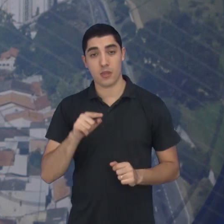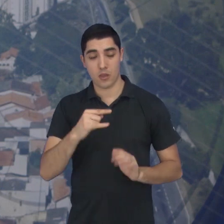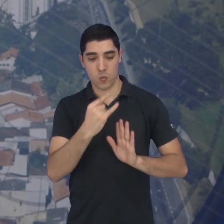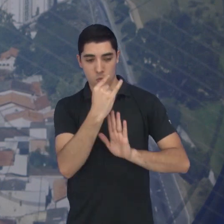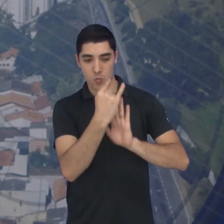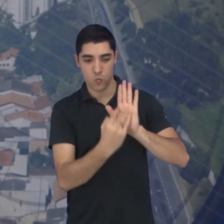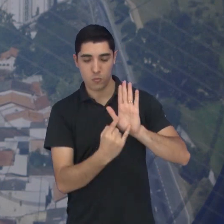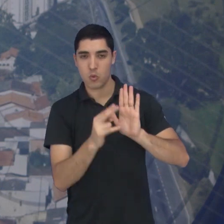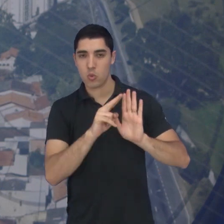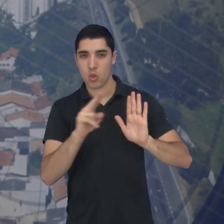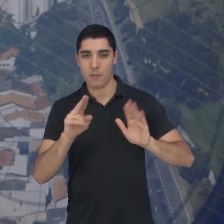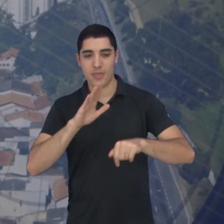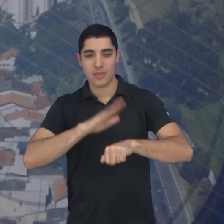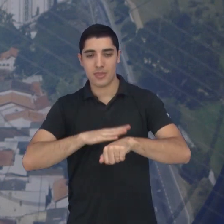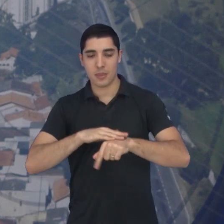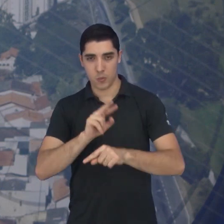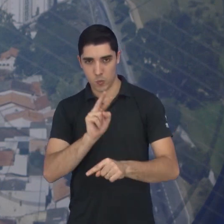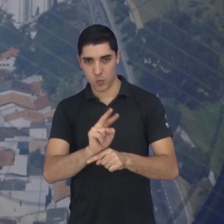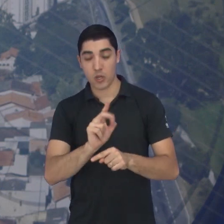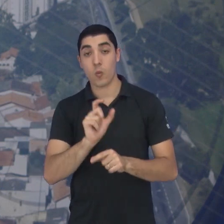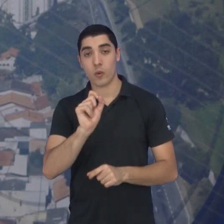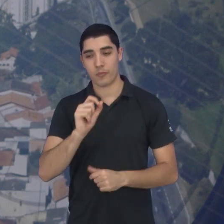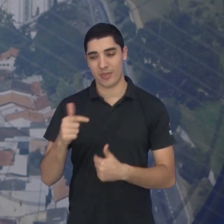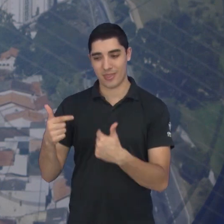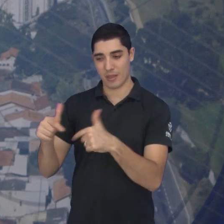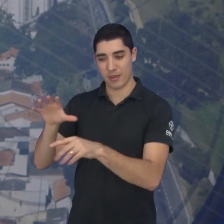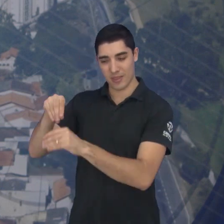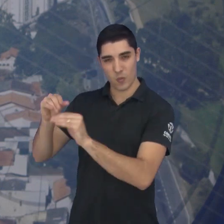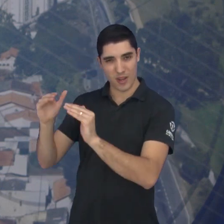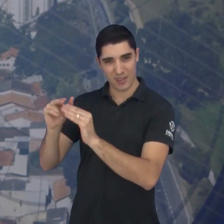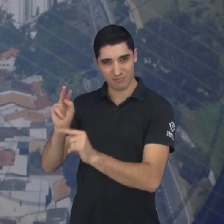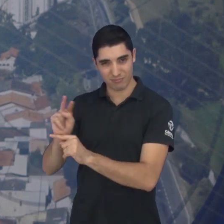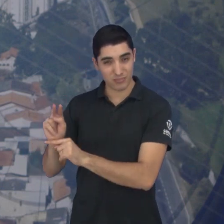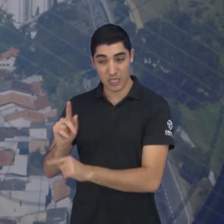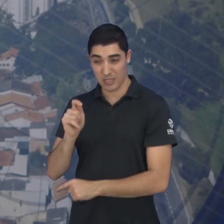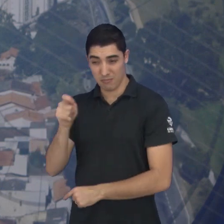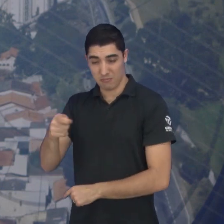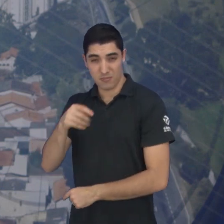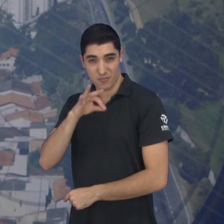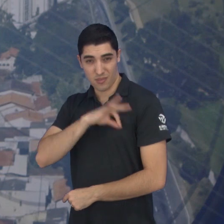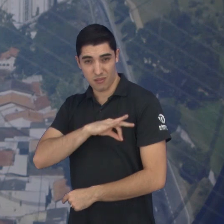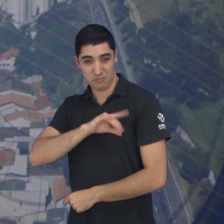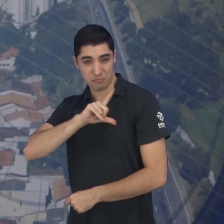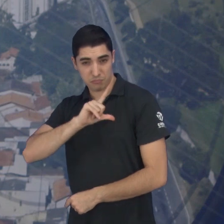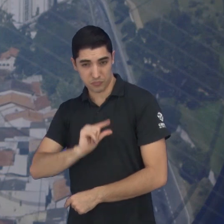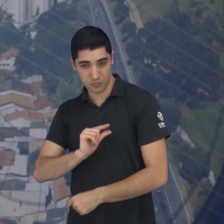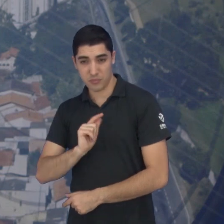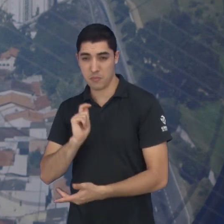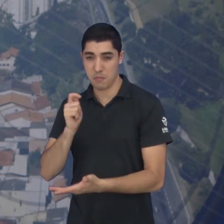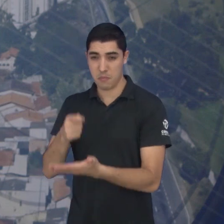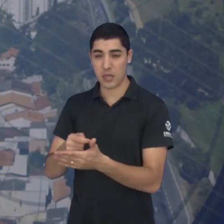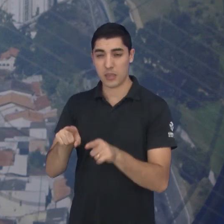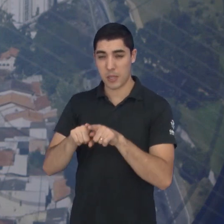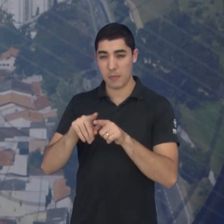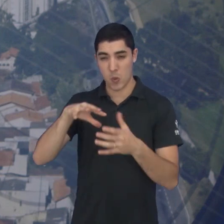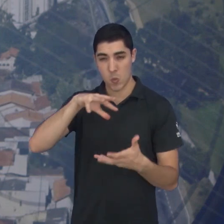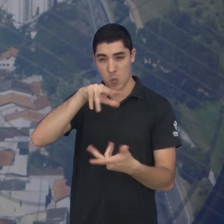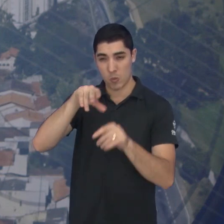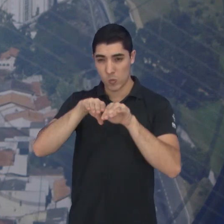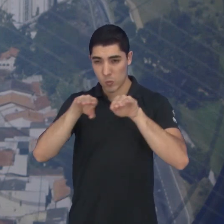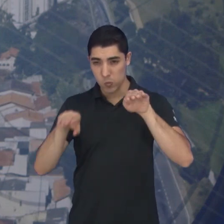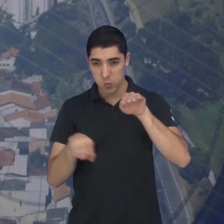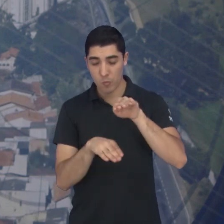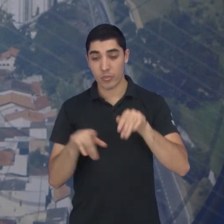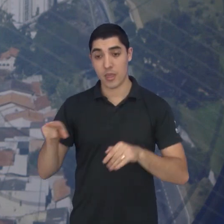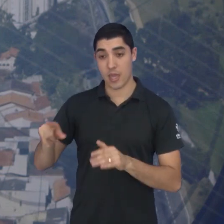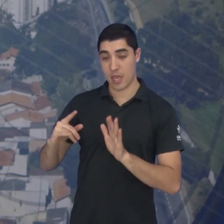Tempo de Cuidar, o trabalho do cuidado não remunerado e mal pago e a crise global da desigualdade, liderado pela